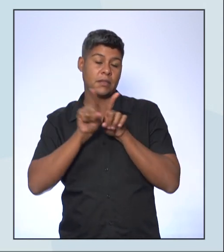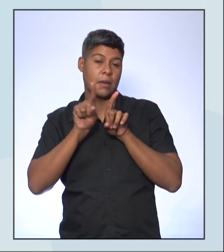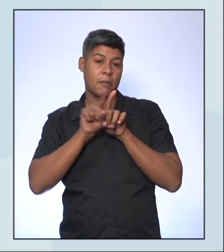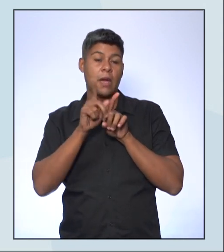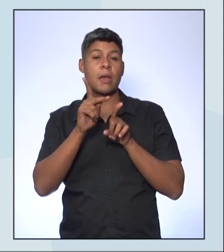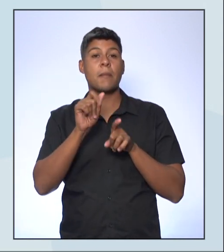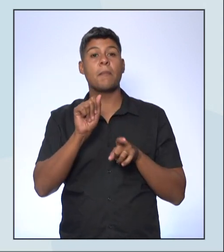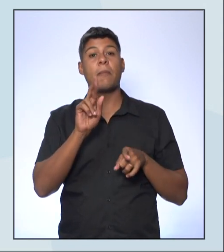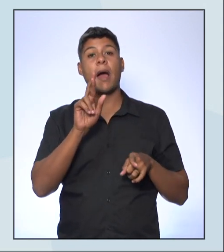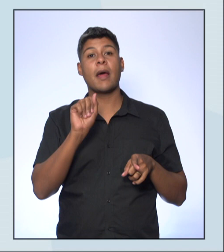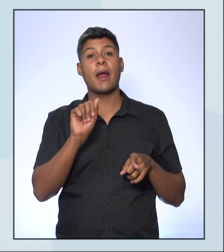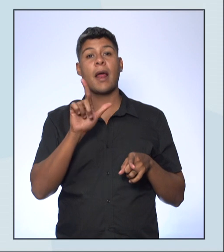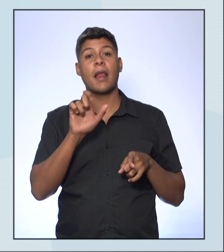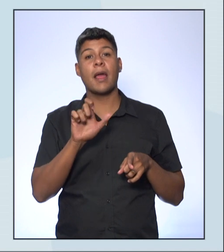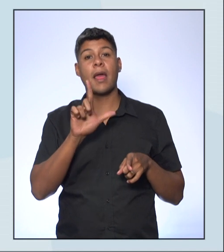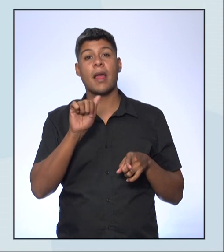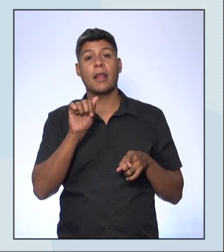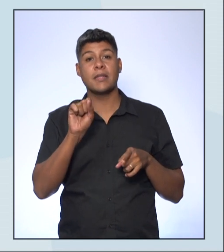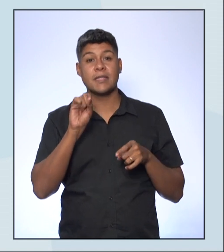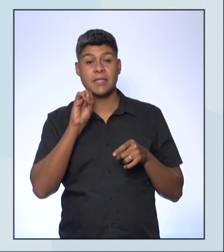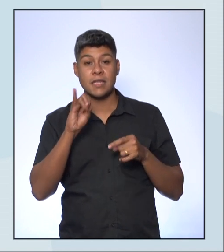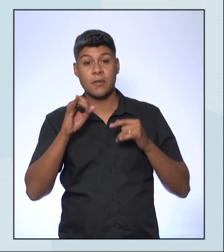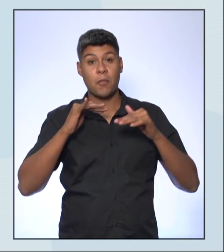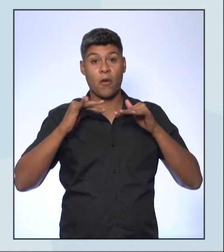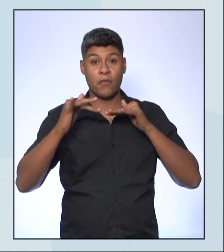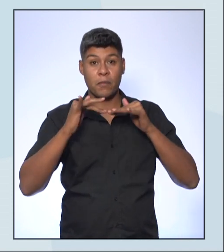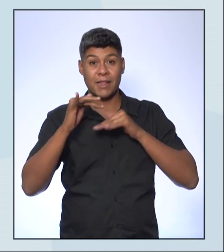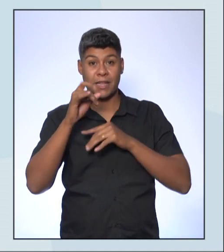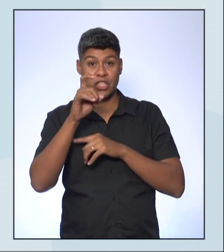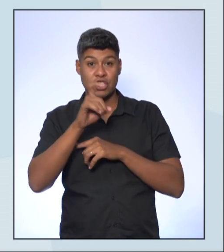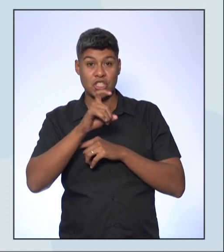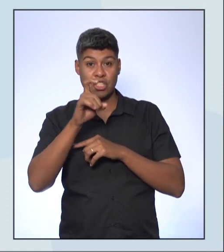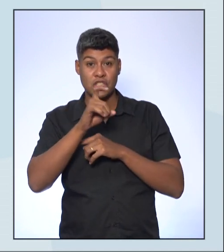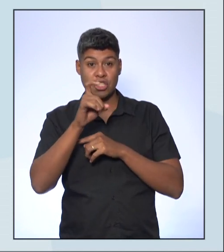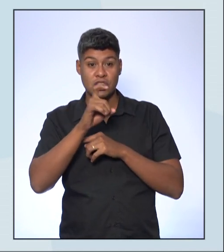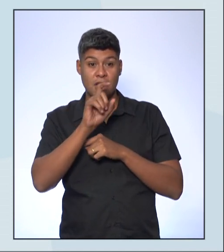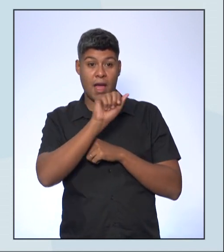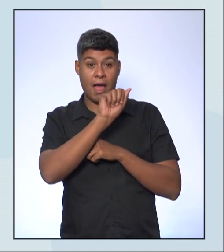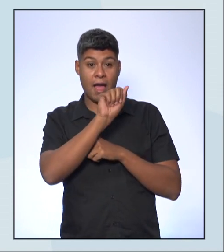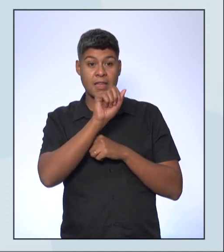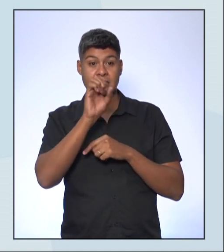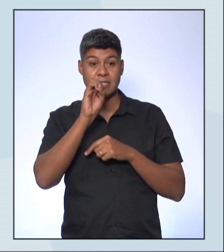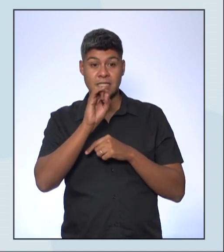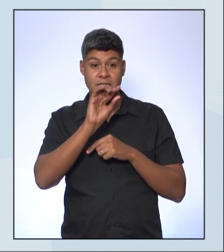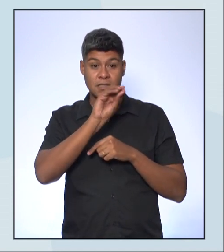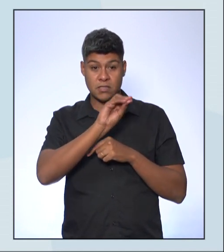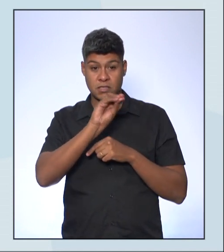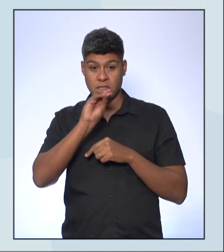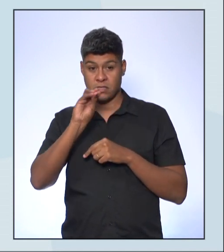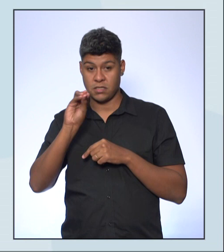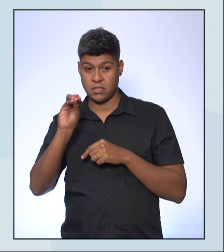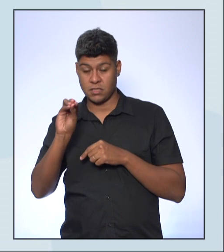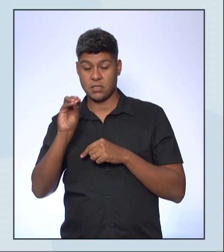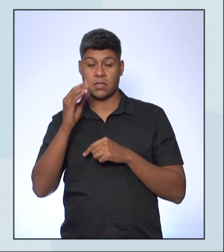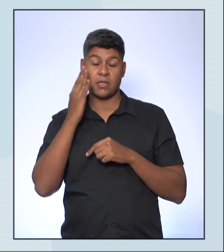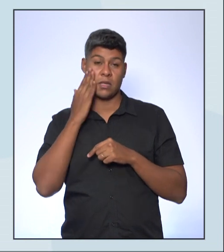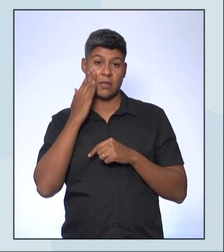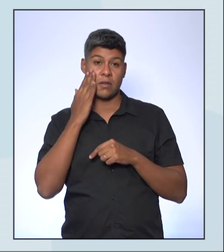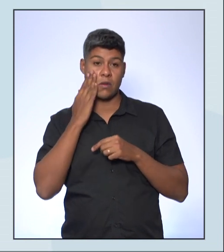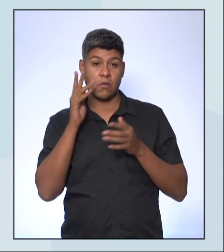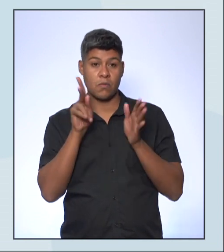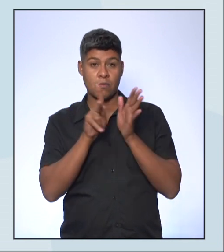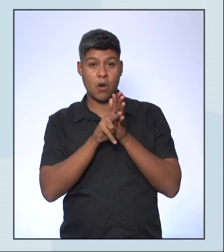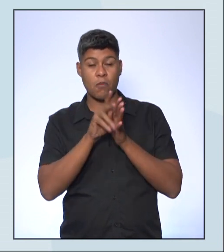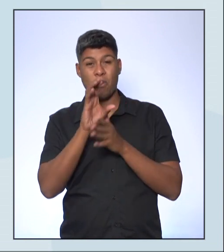Então, se eu movimentar o X ali, né, na questão A, se eu movimentar o X, Essa movimentação você faz através